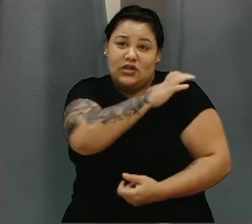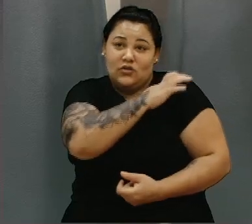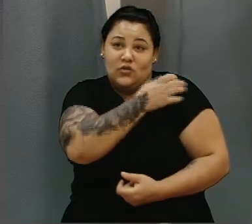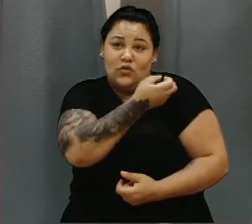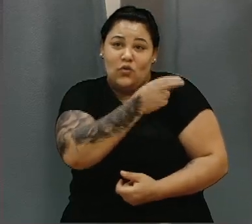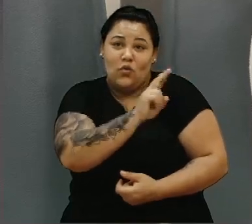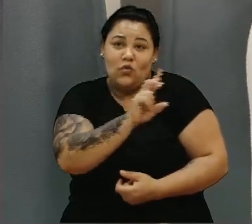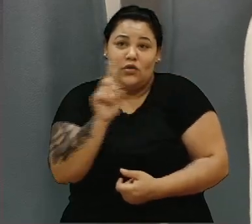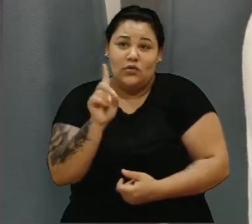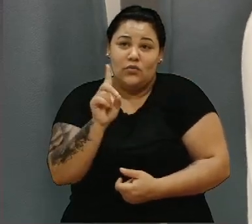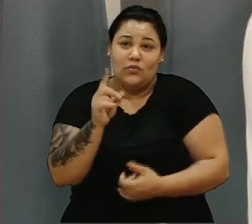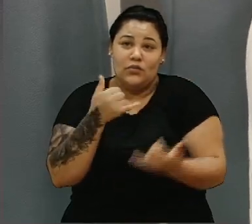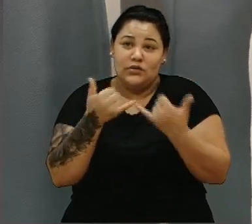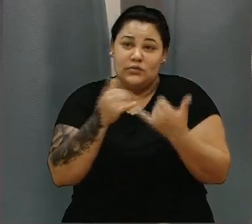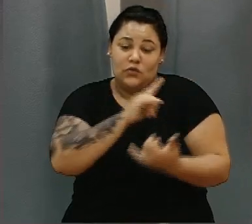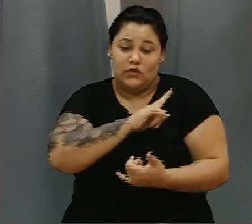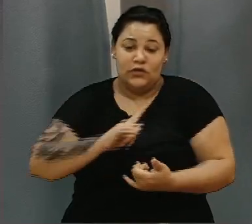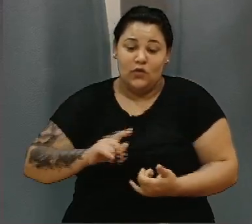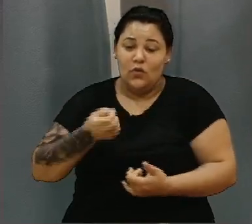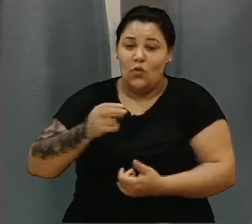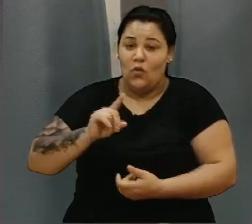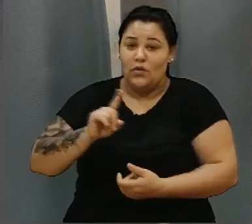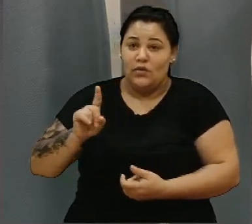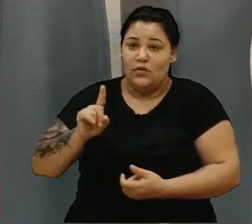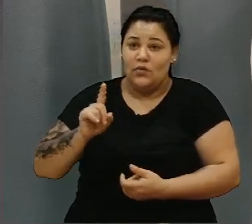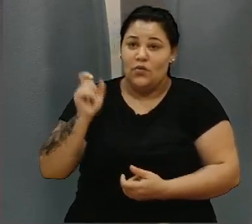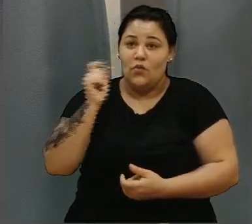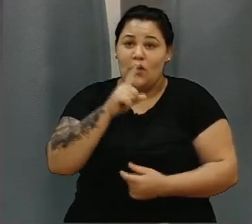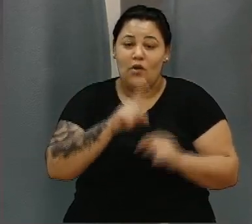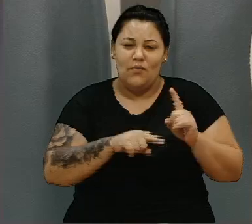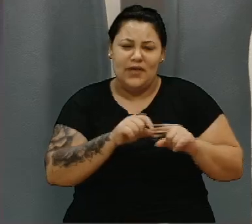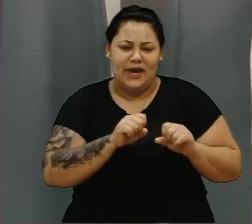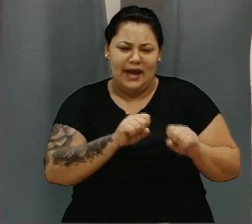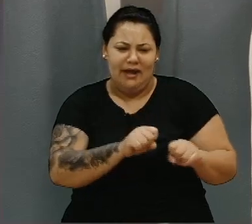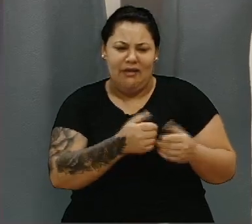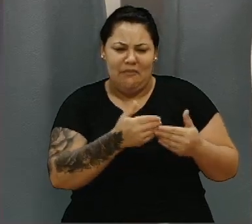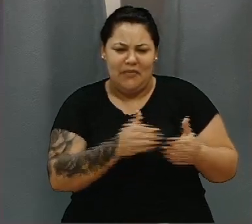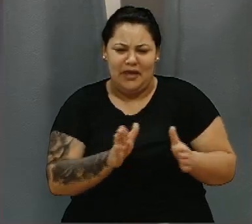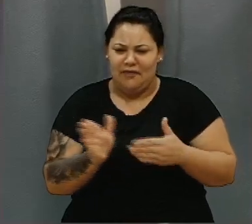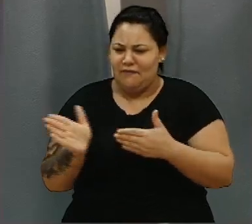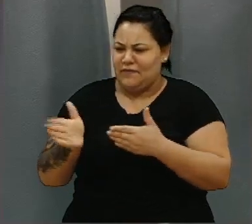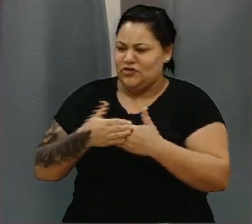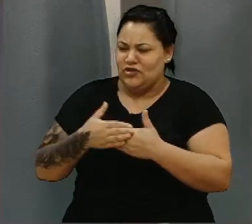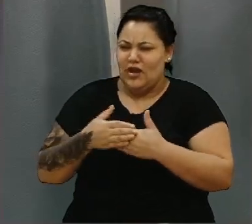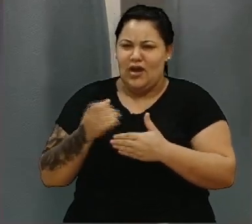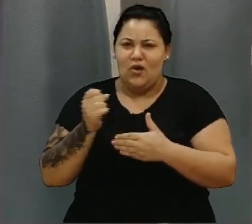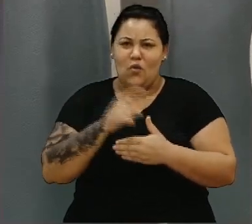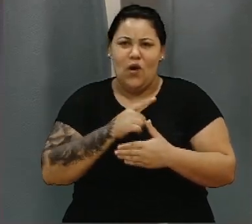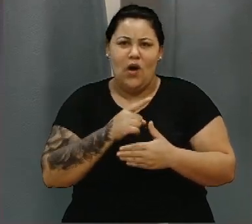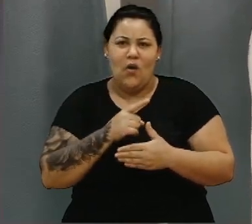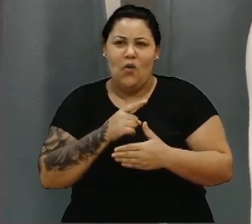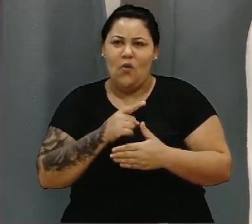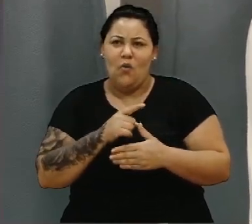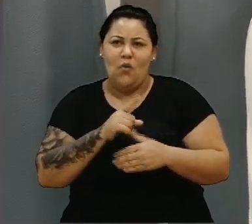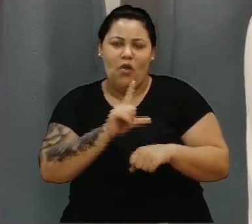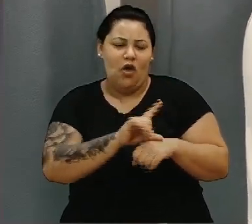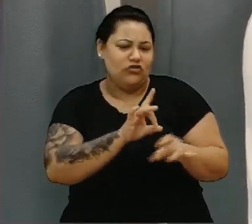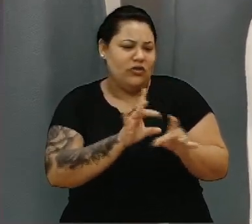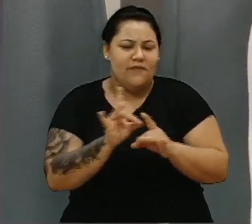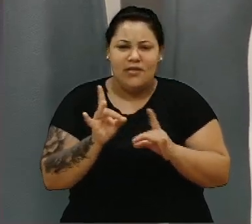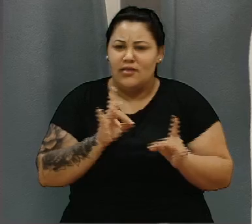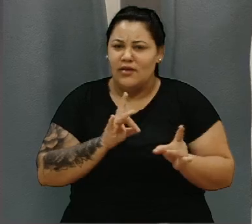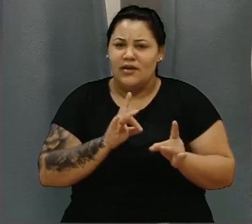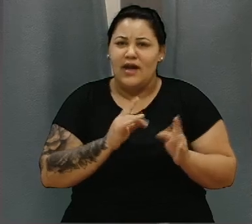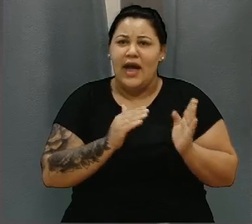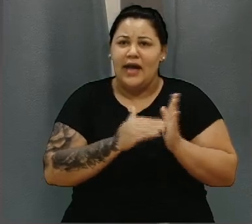Eduardo Leite, que dizia qual mercado ia abrir e qual mercado ia funcionar ou não, ou qual mercado iria vender, né? Até